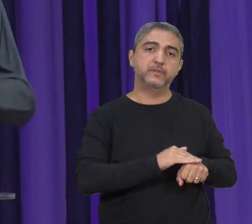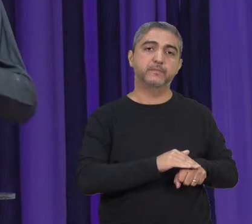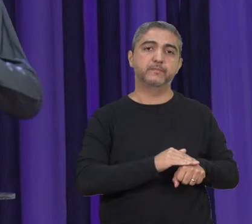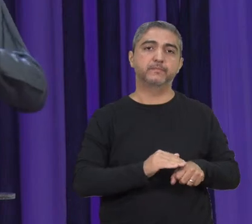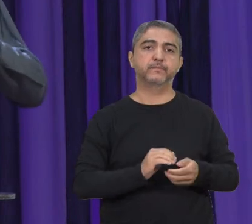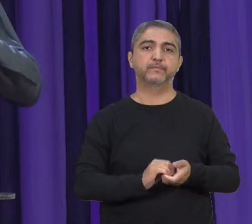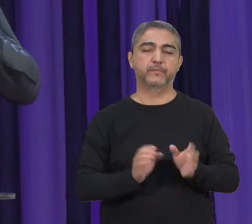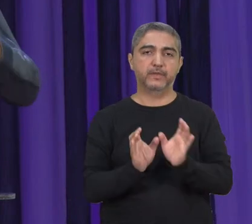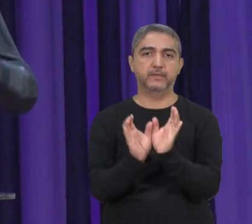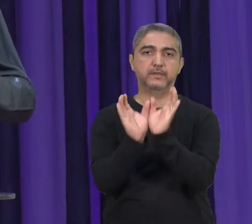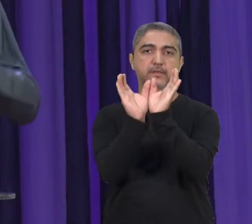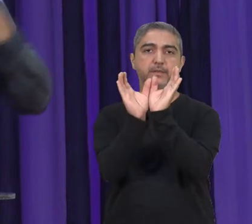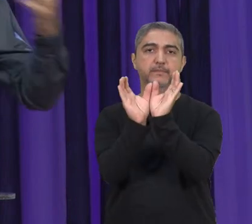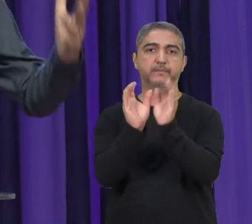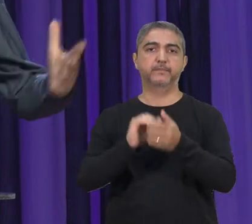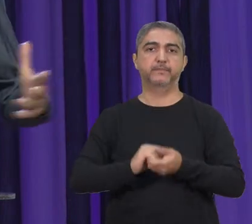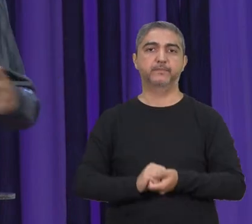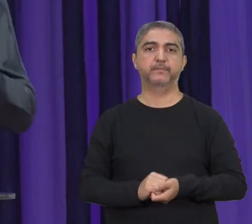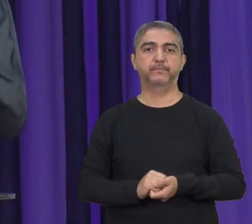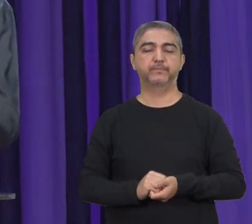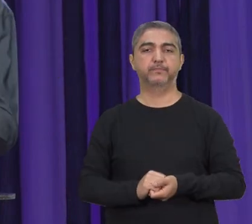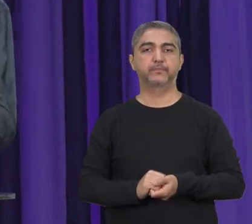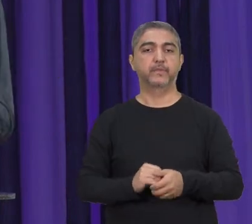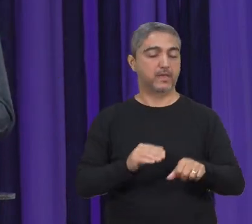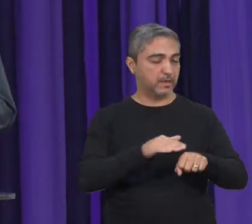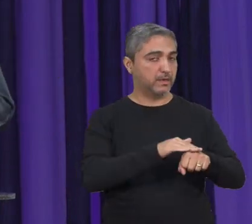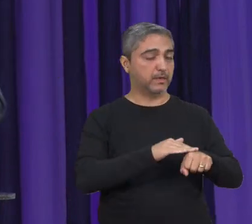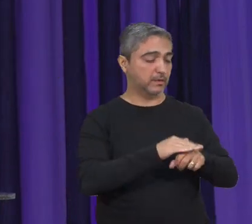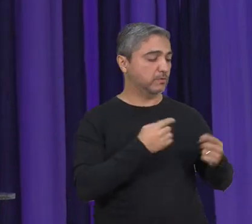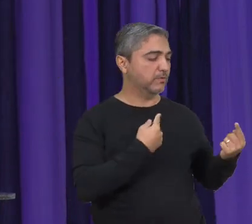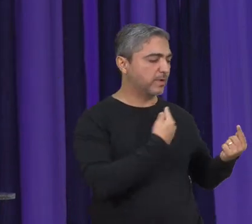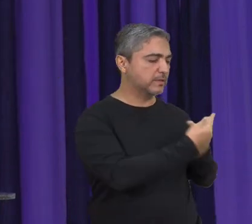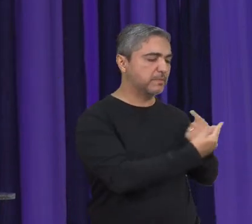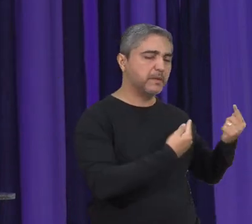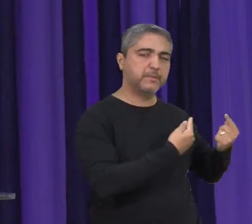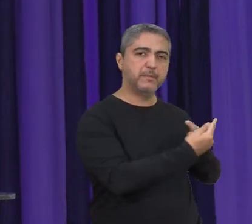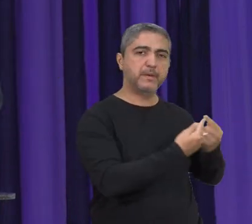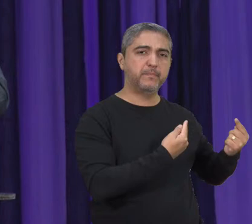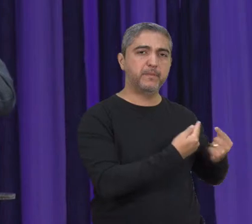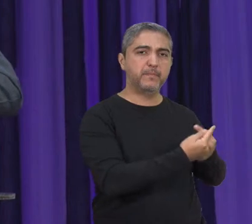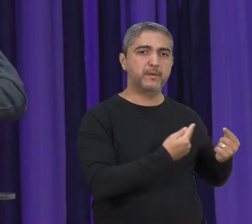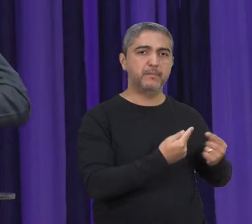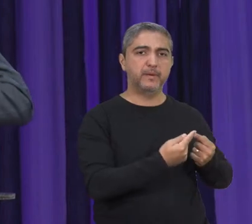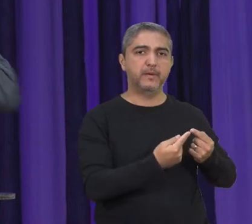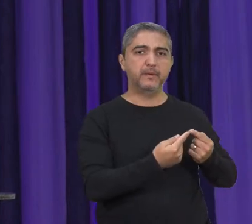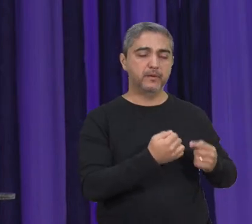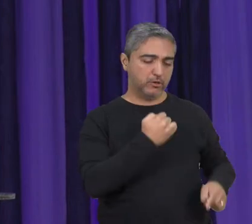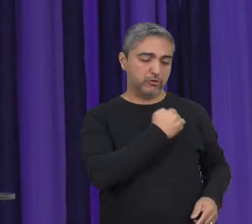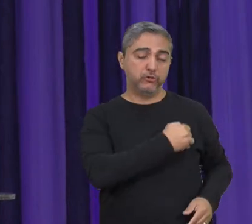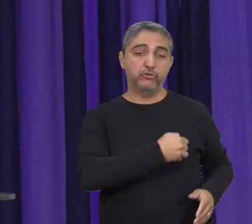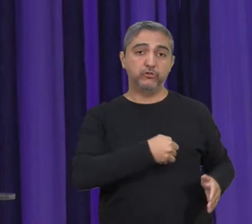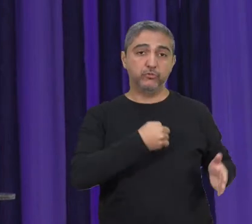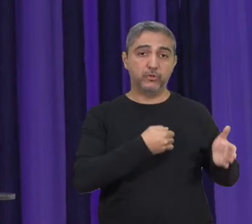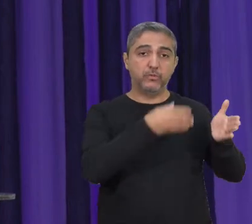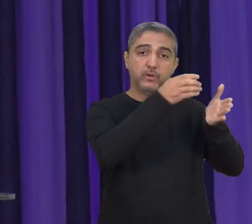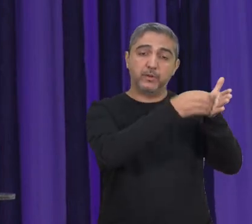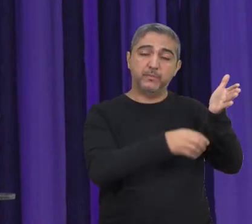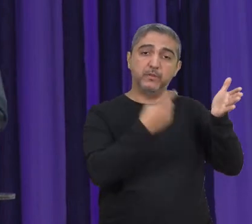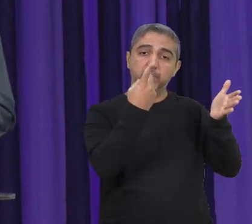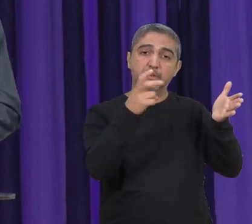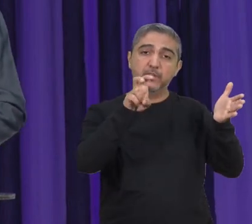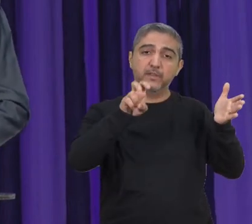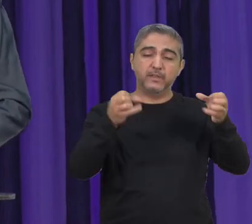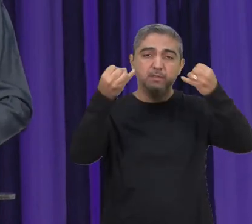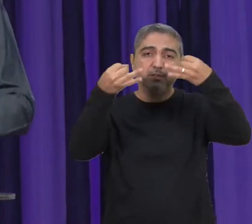E entre essa conversa, especialmente no capítulo 15, no qual nós vamos nos debruçar hoje